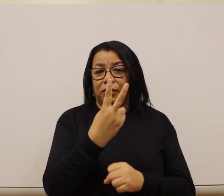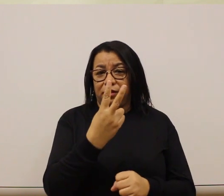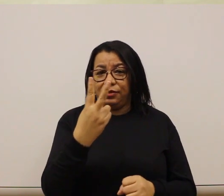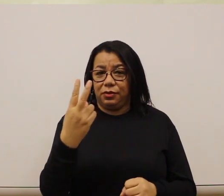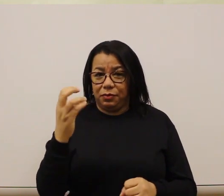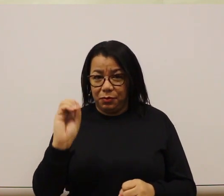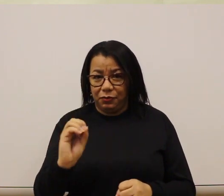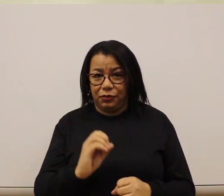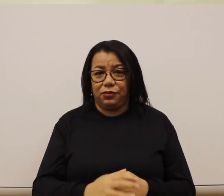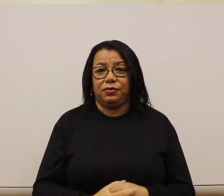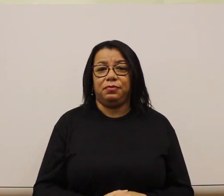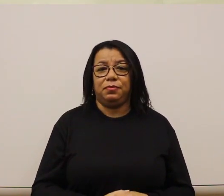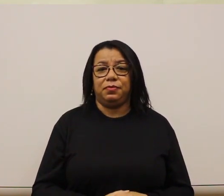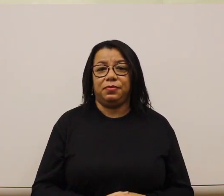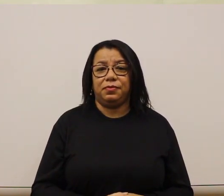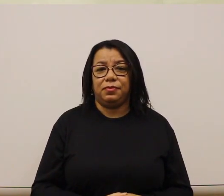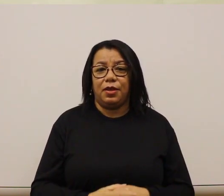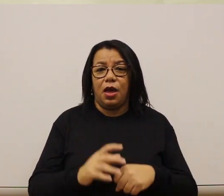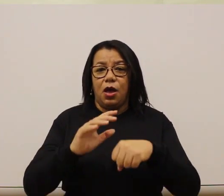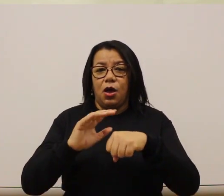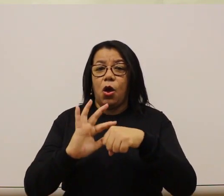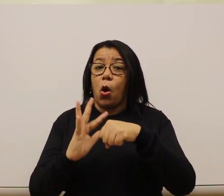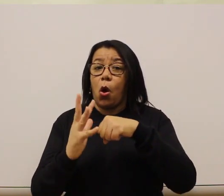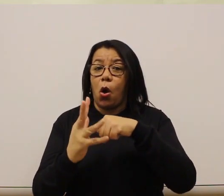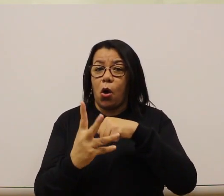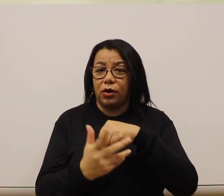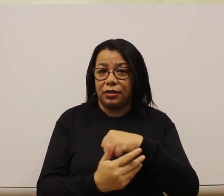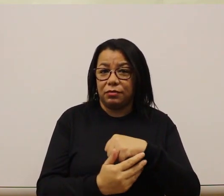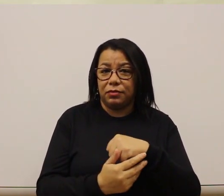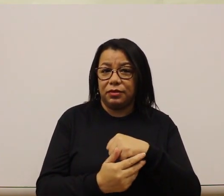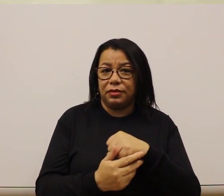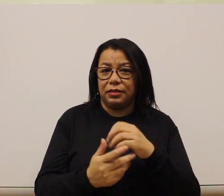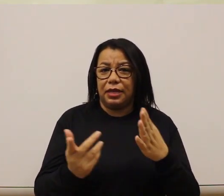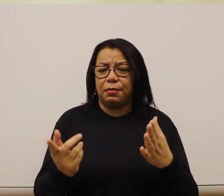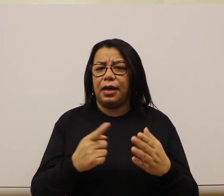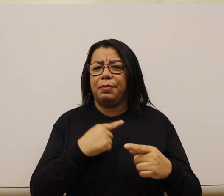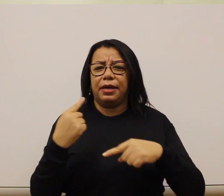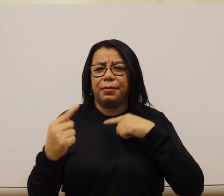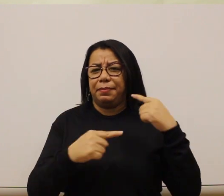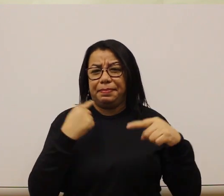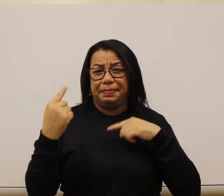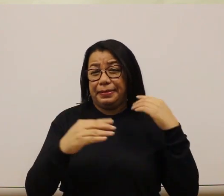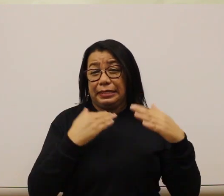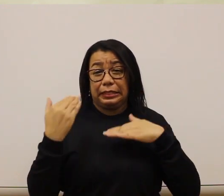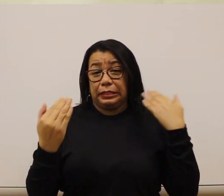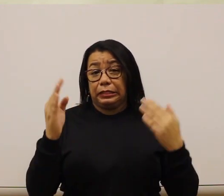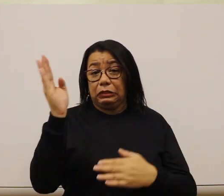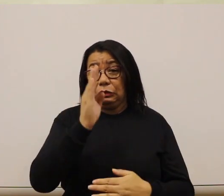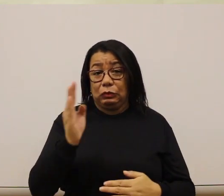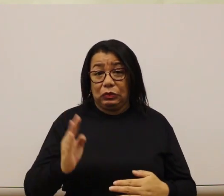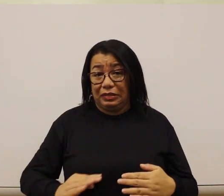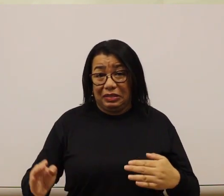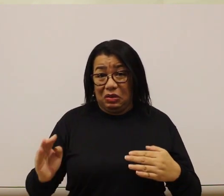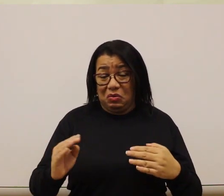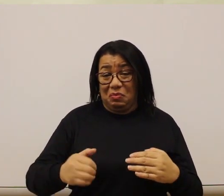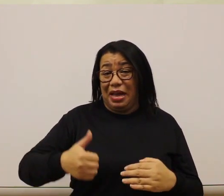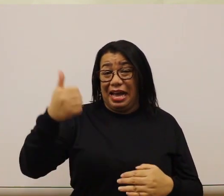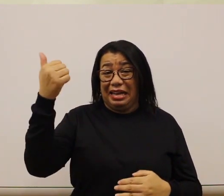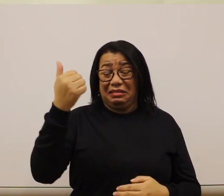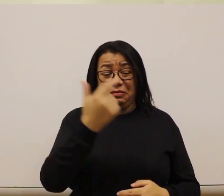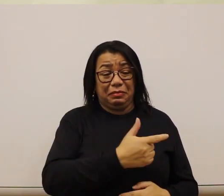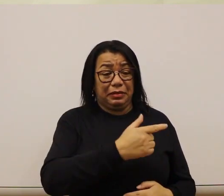O coronavírus já fez mais vítimas fatais no Brasil que H1N1, que o sarampo e